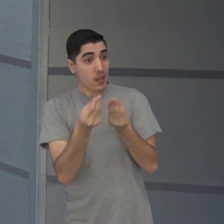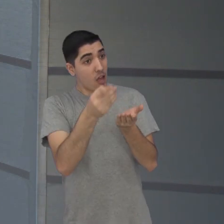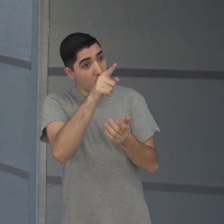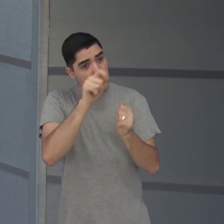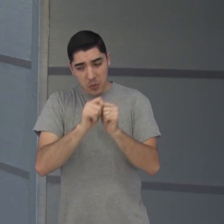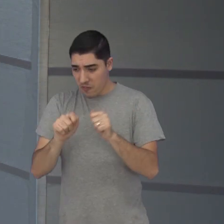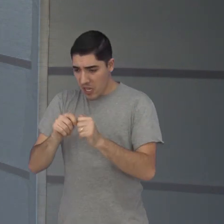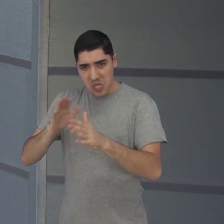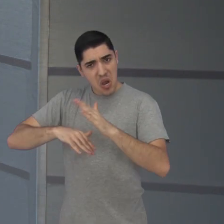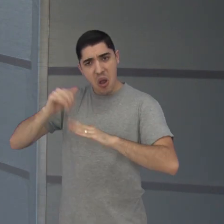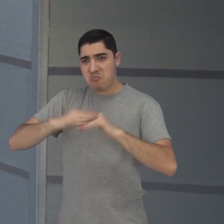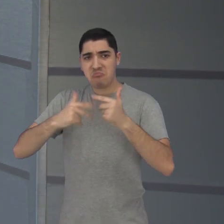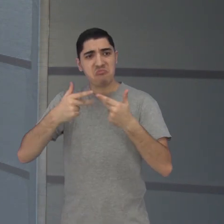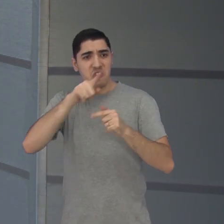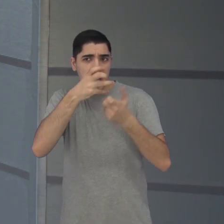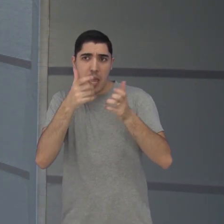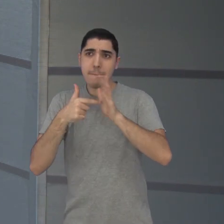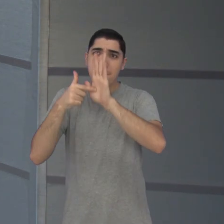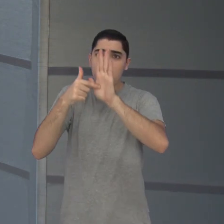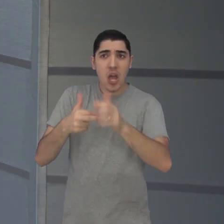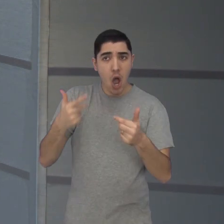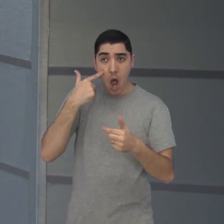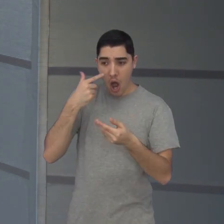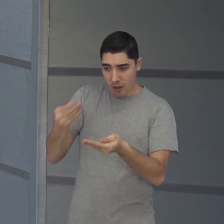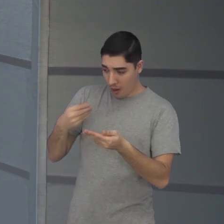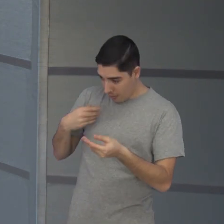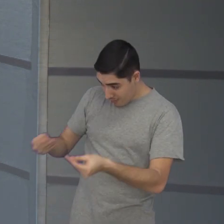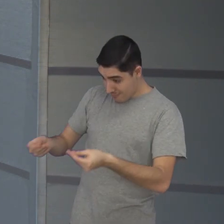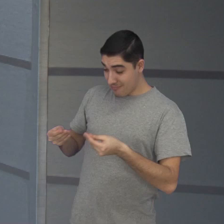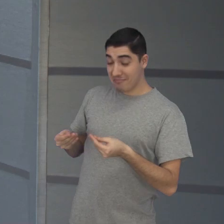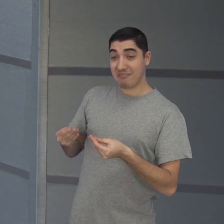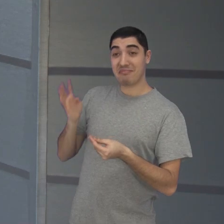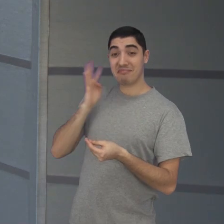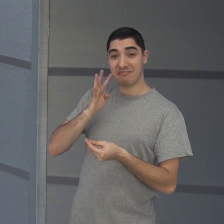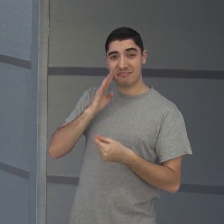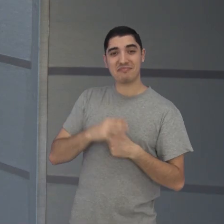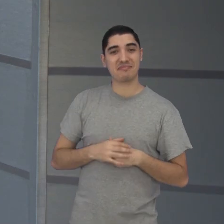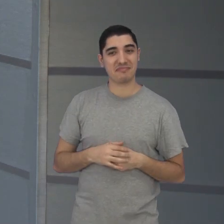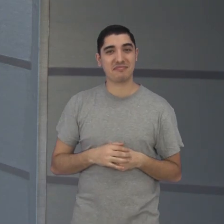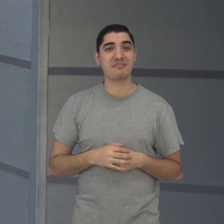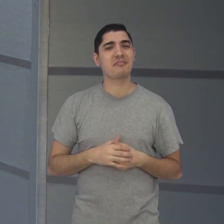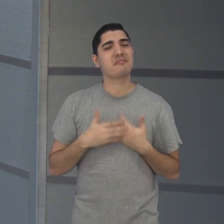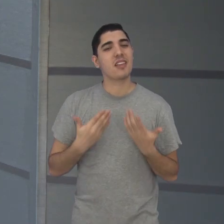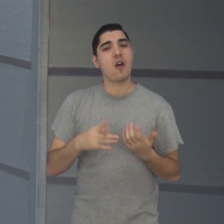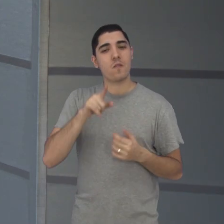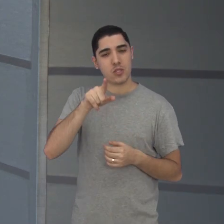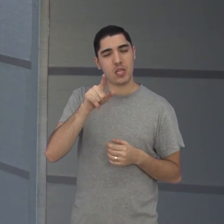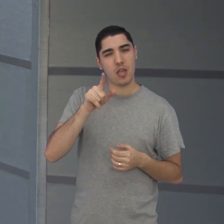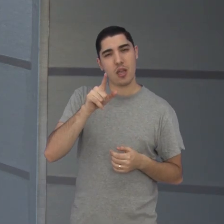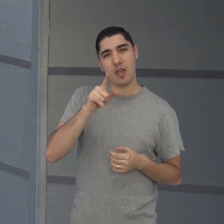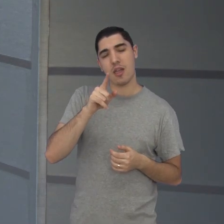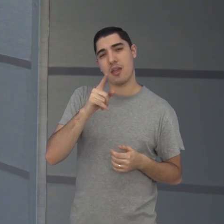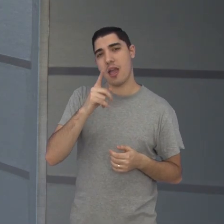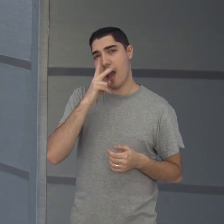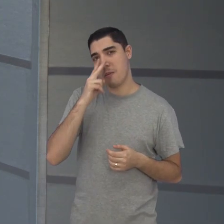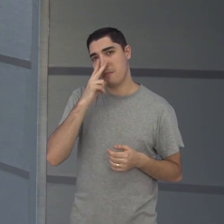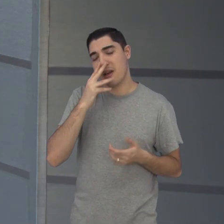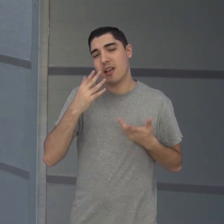para você fazer o que você quiser, levar para sua exposição, apresentar para o público, por aí vai. Cara, então você acha